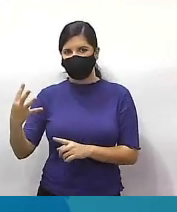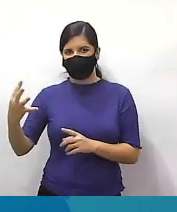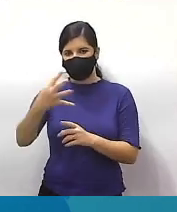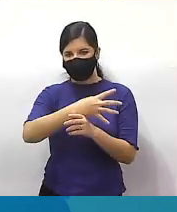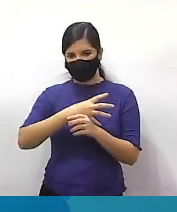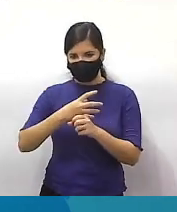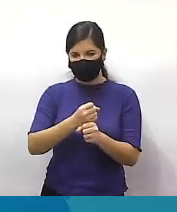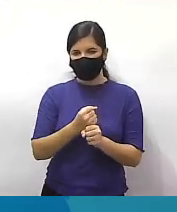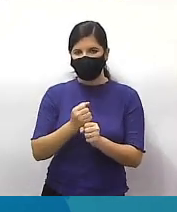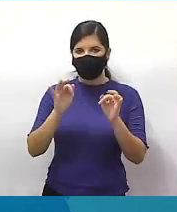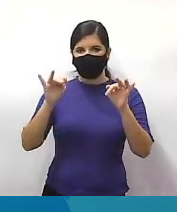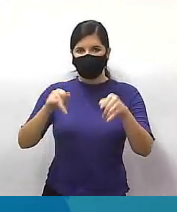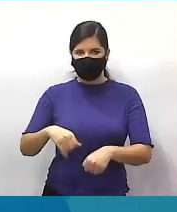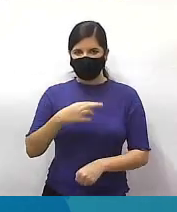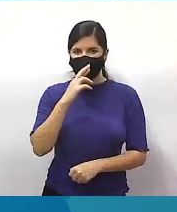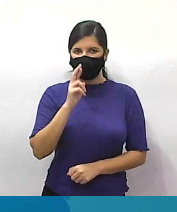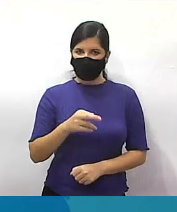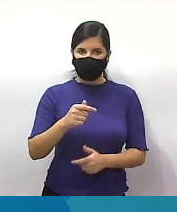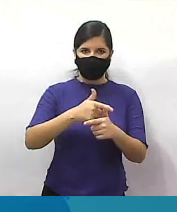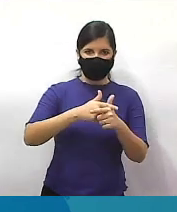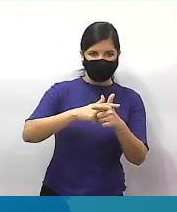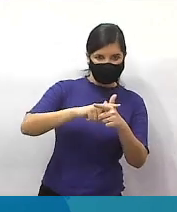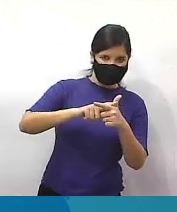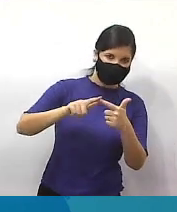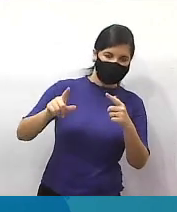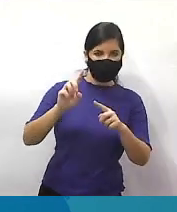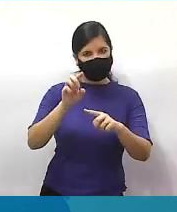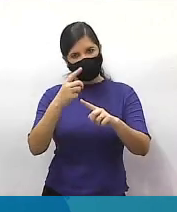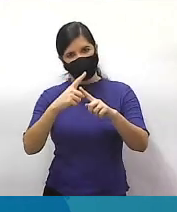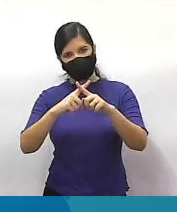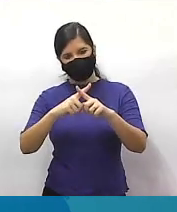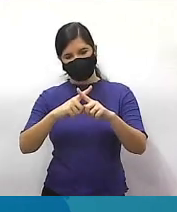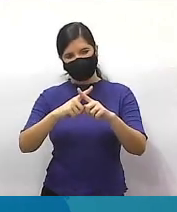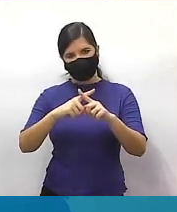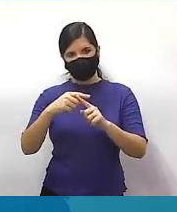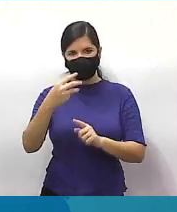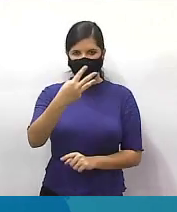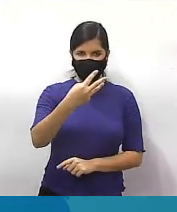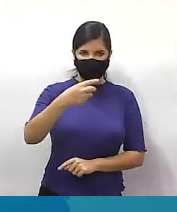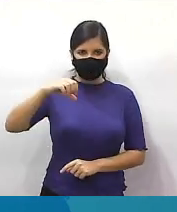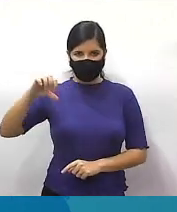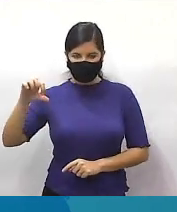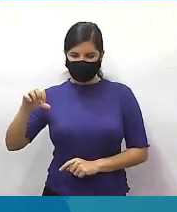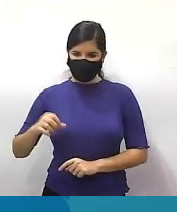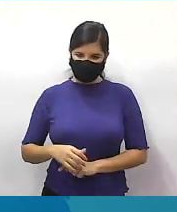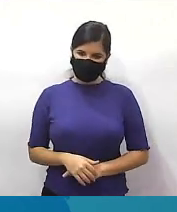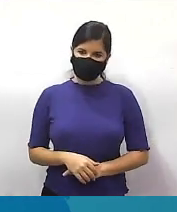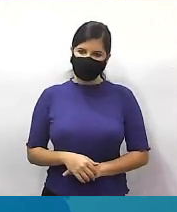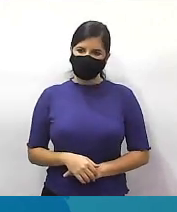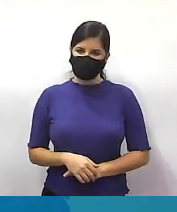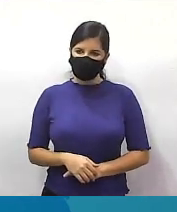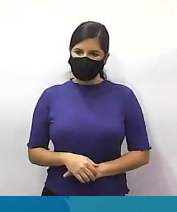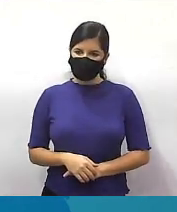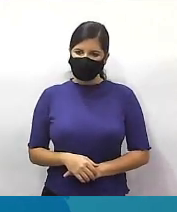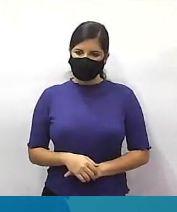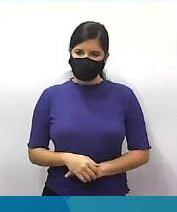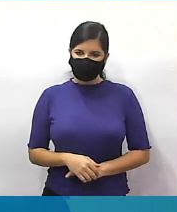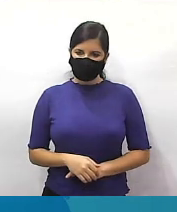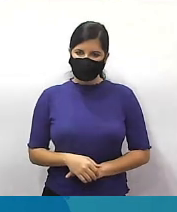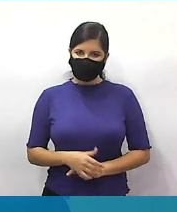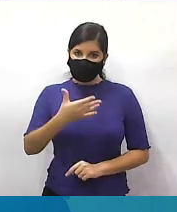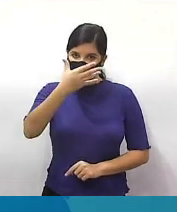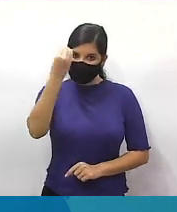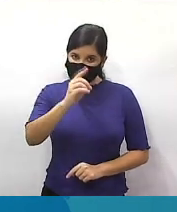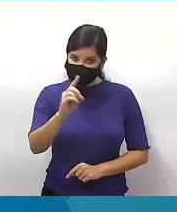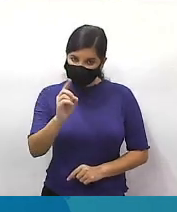e vamos ver o resultado se é múltiplo ou divisor de 3 ou 9, tá bom? Segue comigo agora. Não esquece,